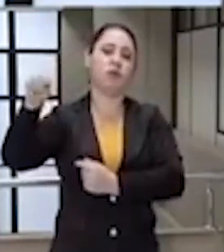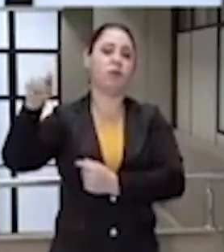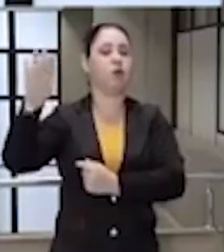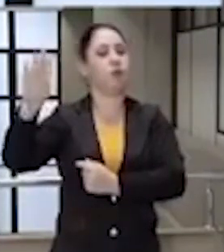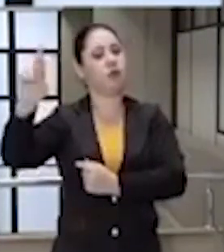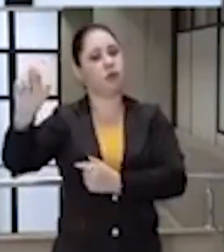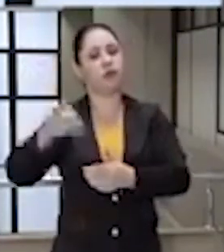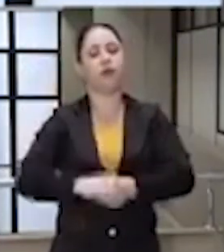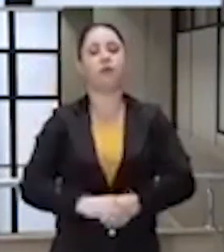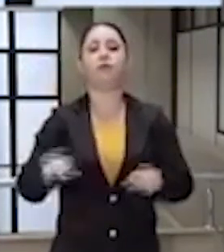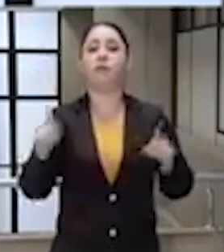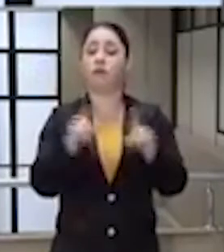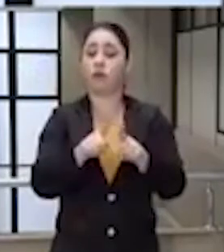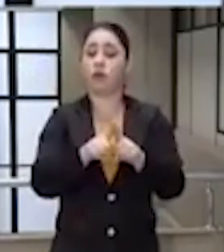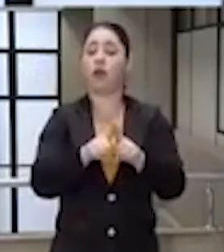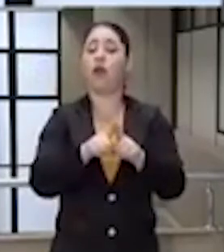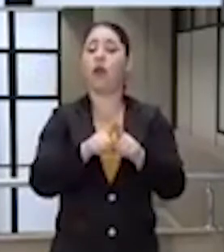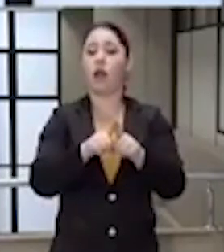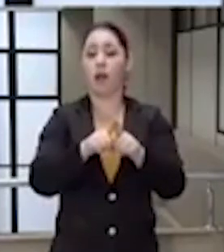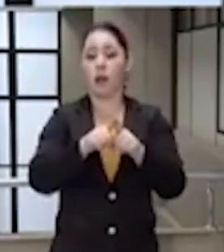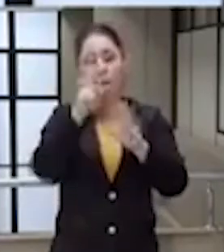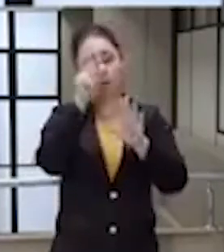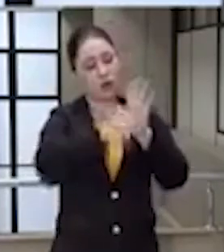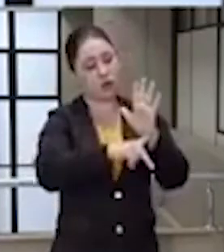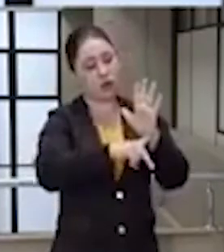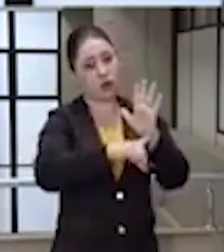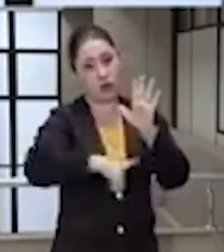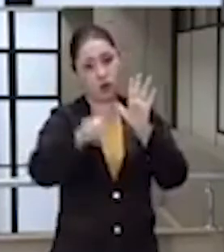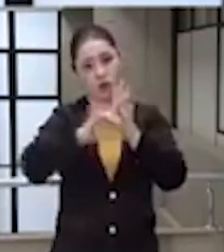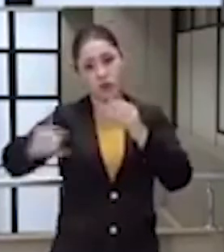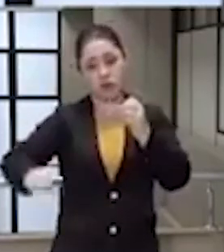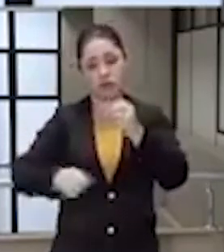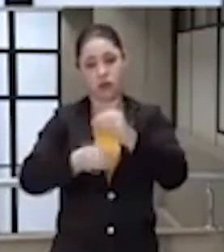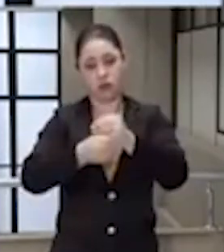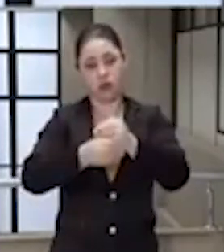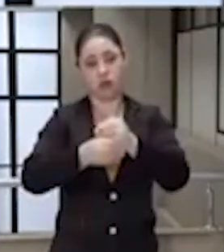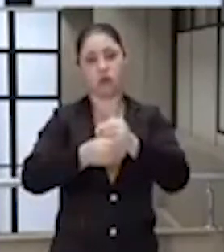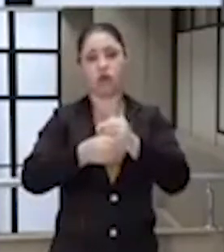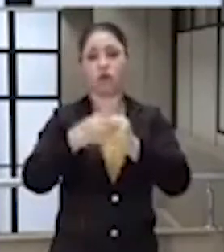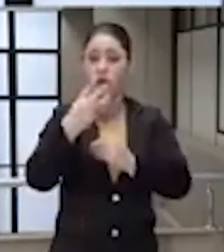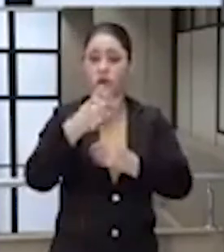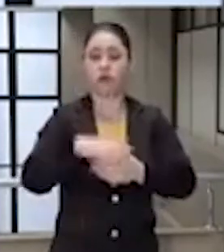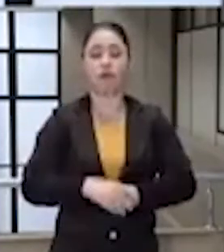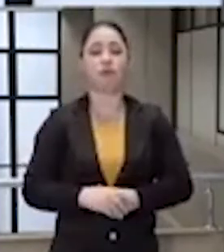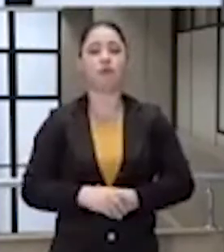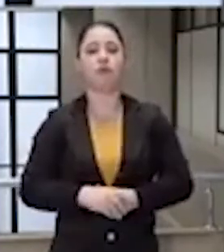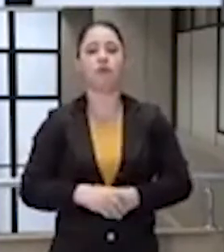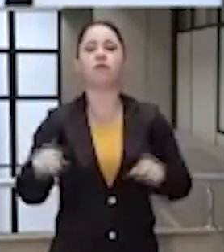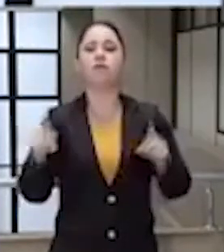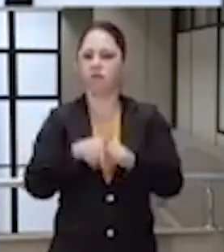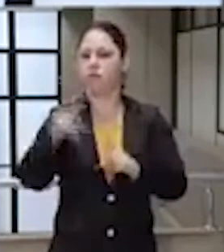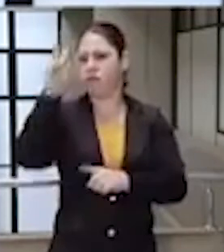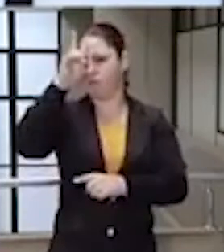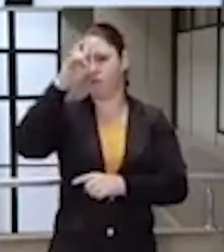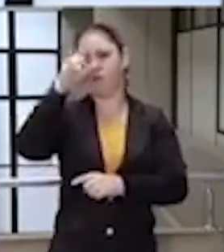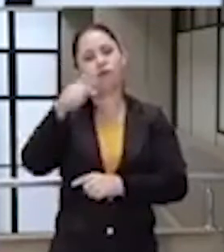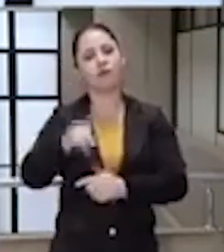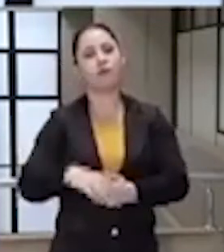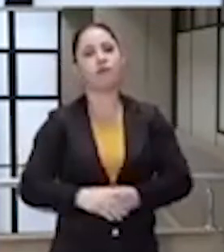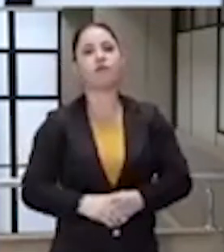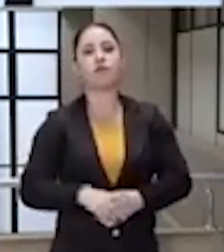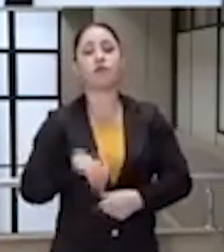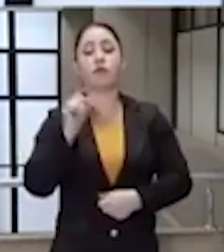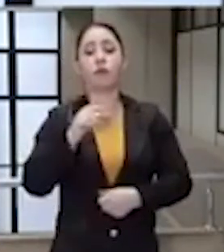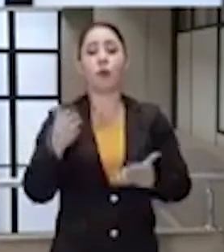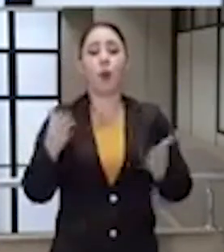ual.ms.gov.br, justamente procurando aí o projeto de lei complementar de número 3. A gente lembra mais uma vez que estamos